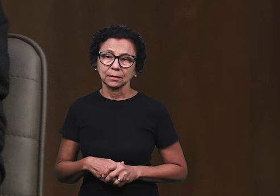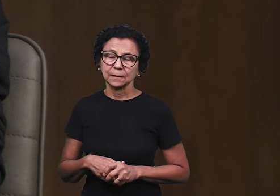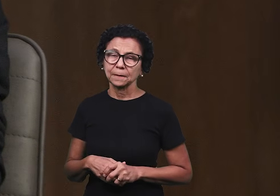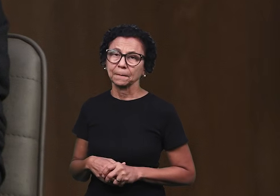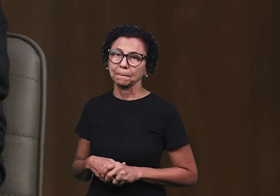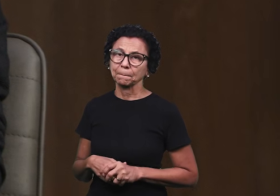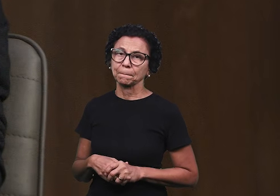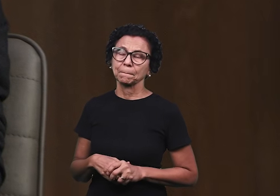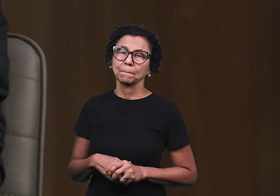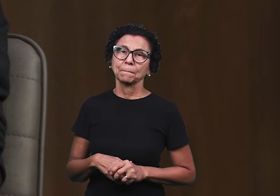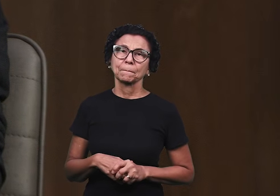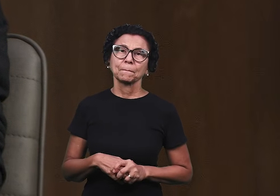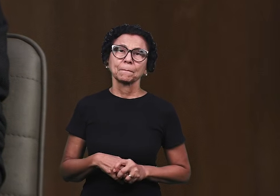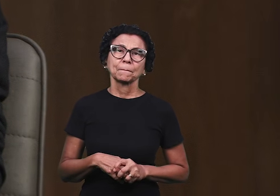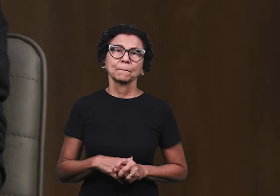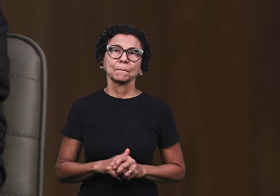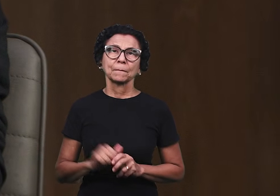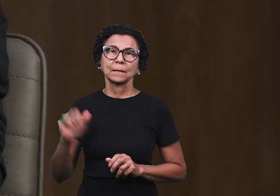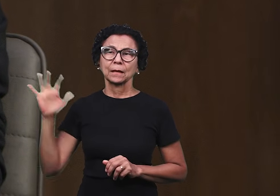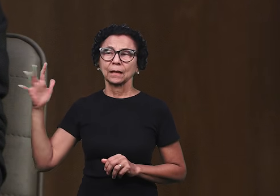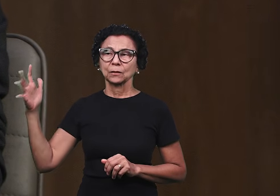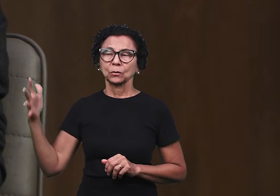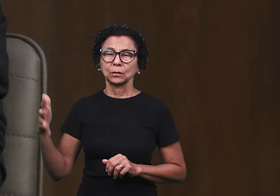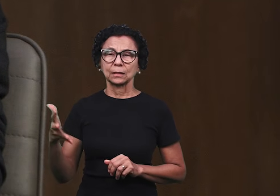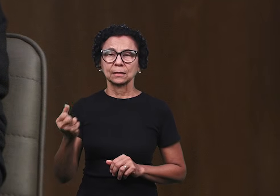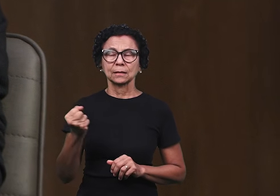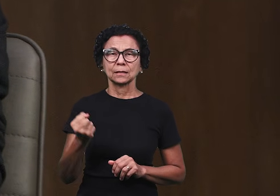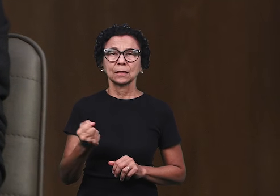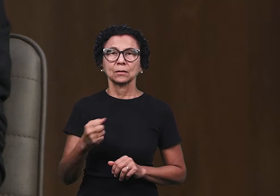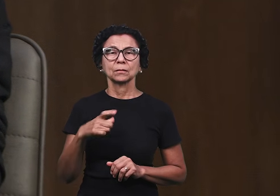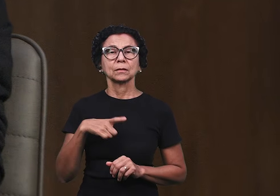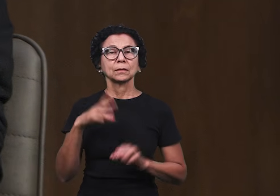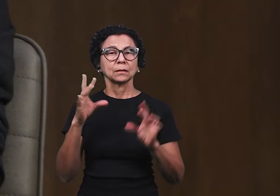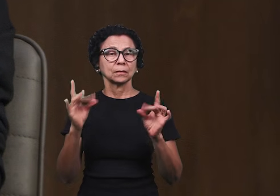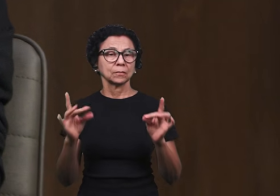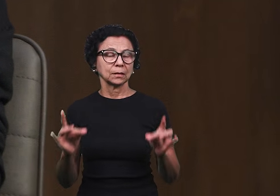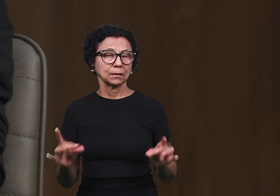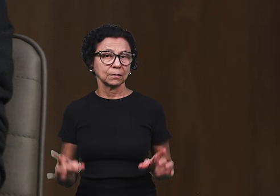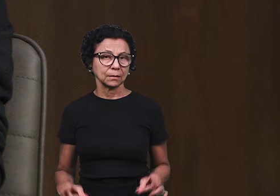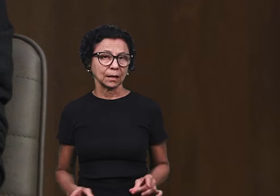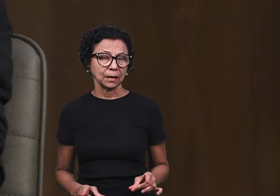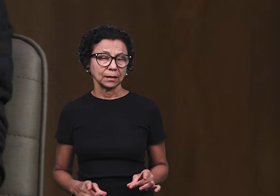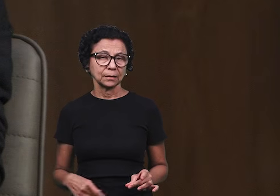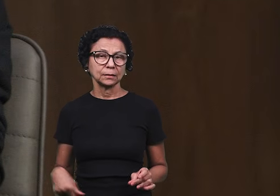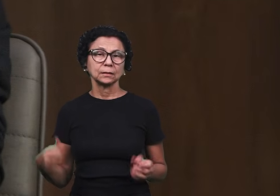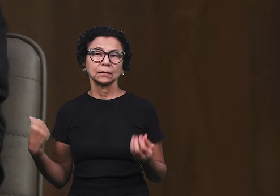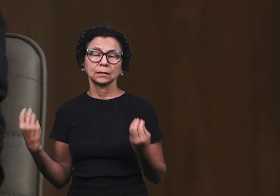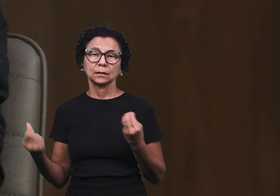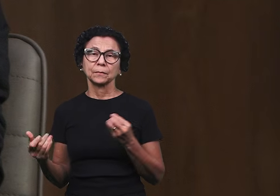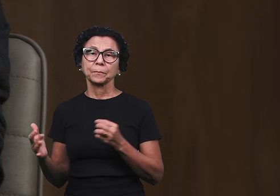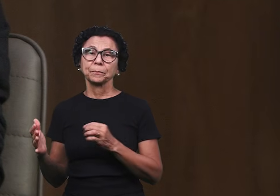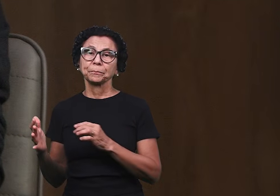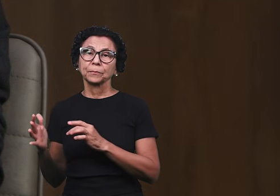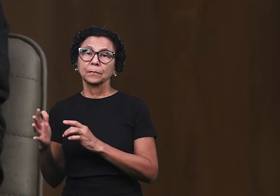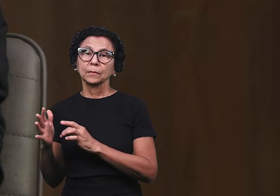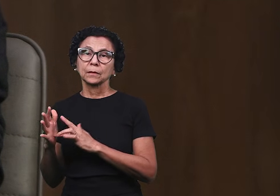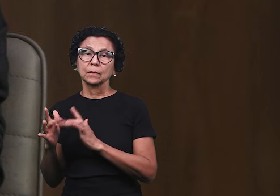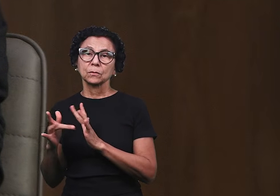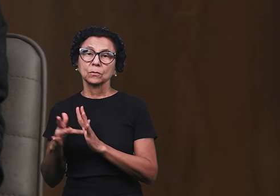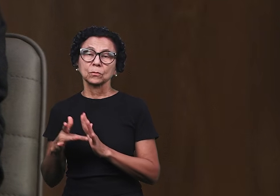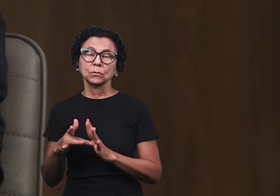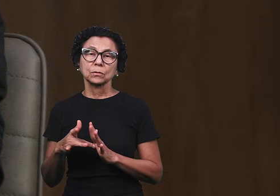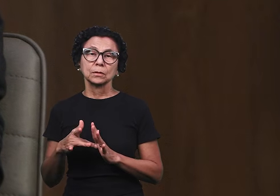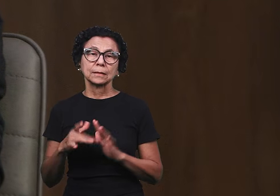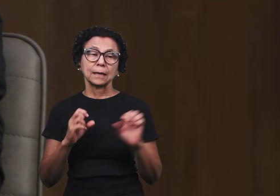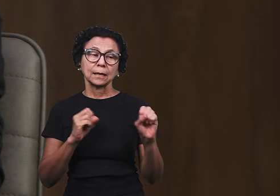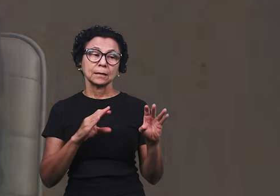que dentro desse aspecto da adoração, porque é uma outra forma também que o Senhor ensina essa mulher a adorar.